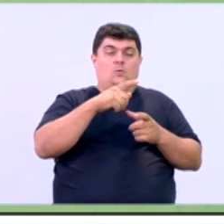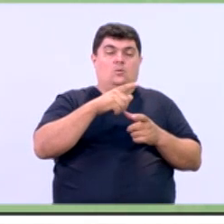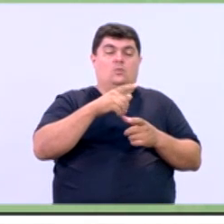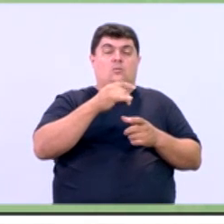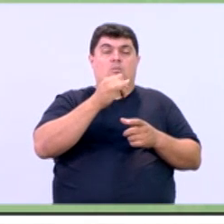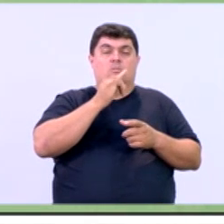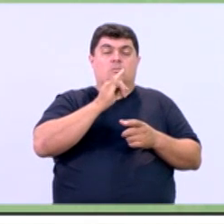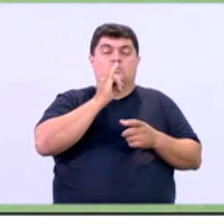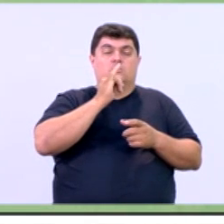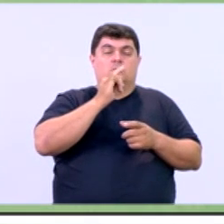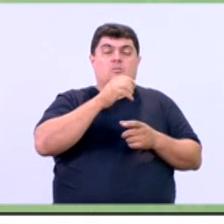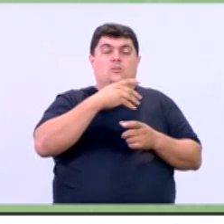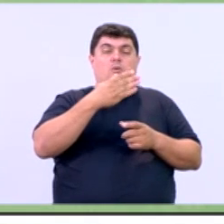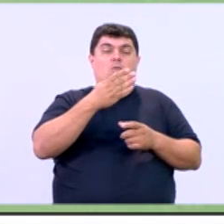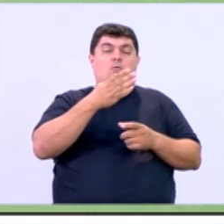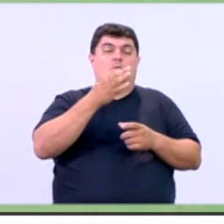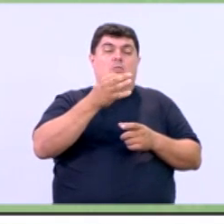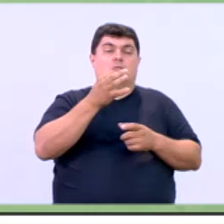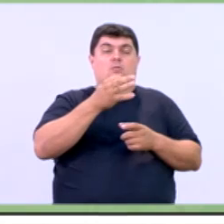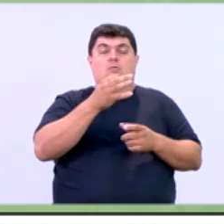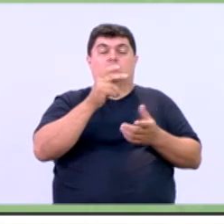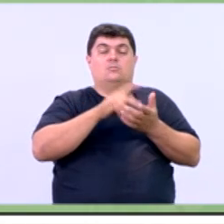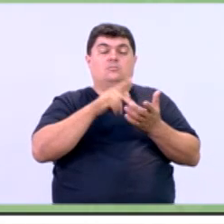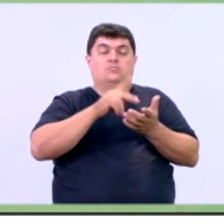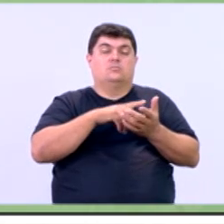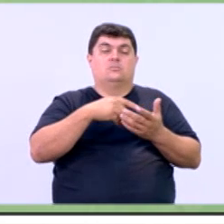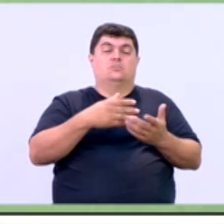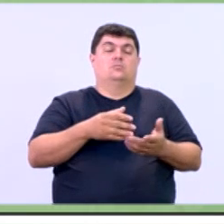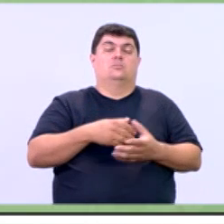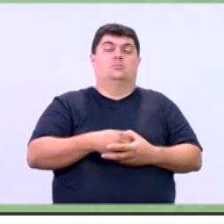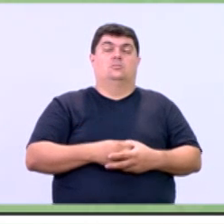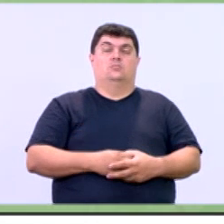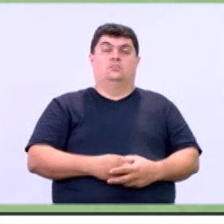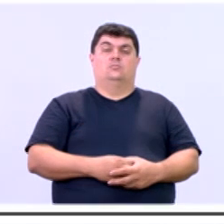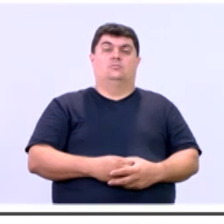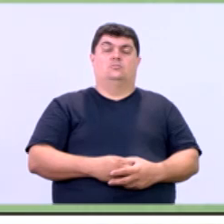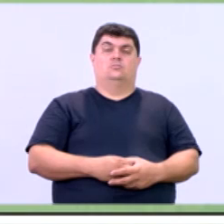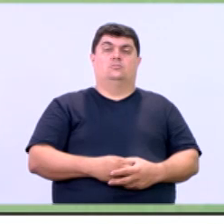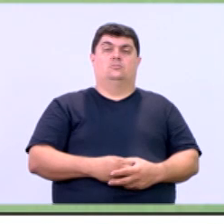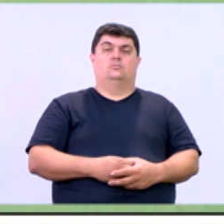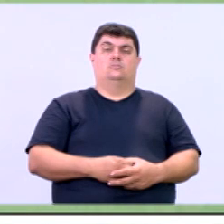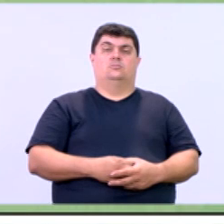1, quais dessas afirmações são verdadeiras, tá?